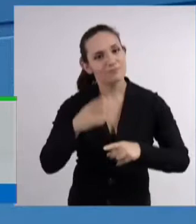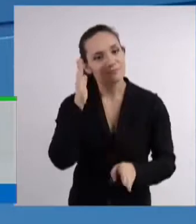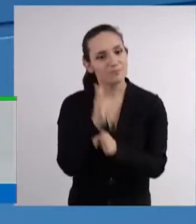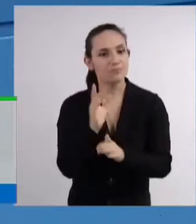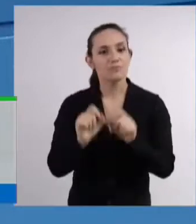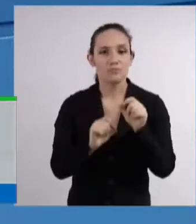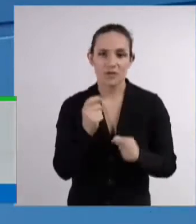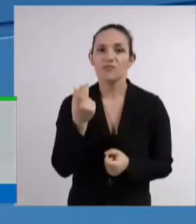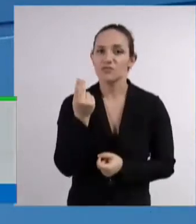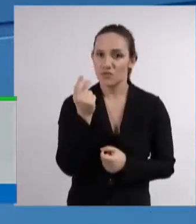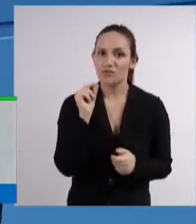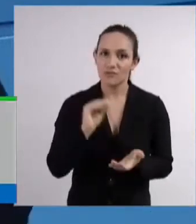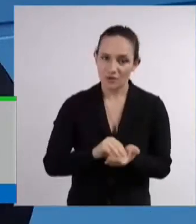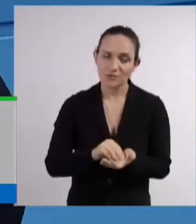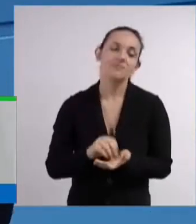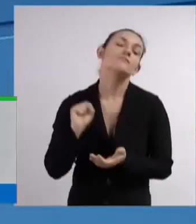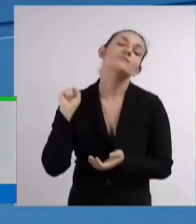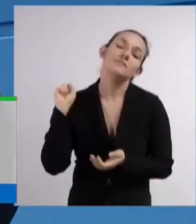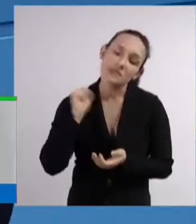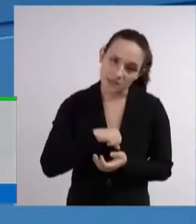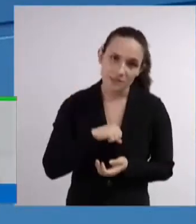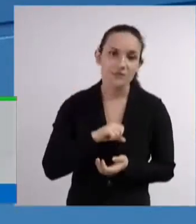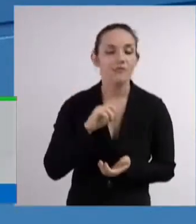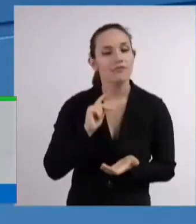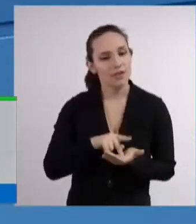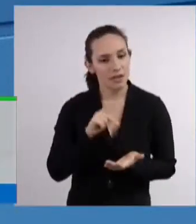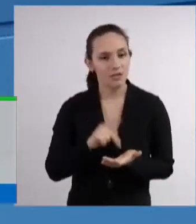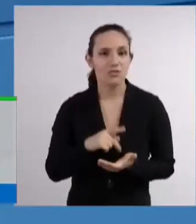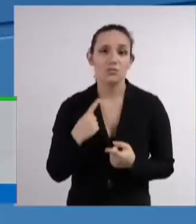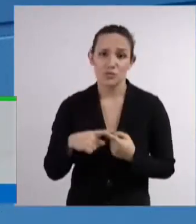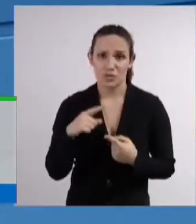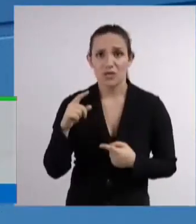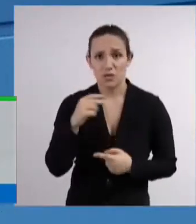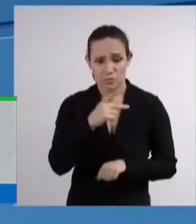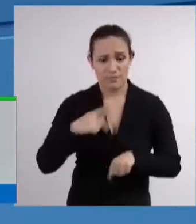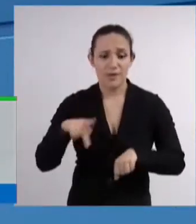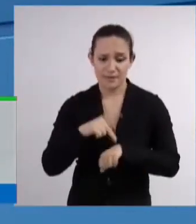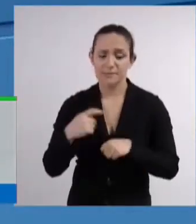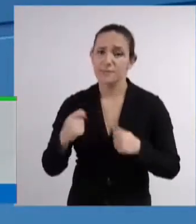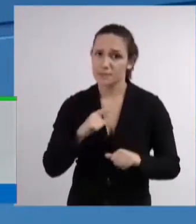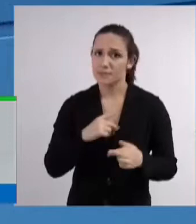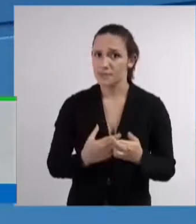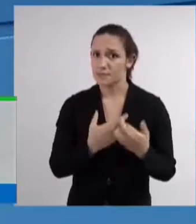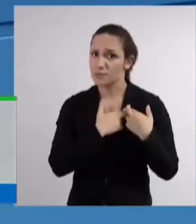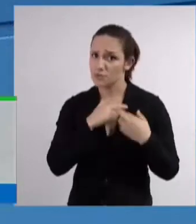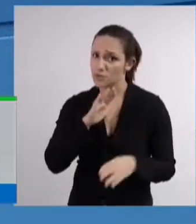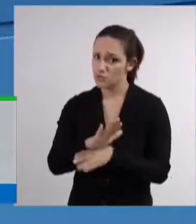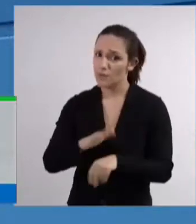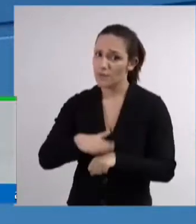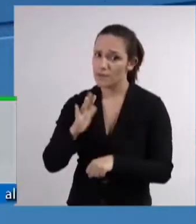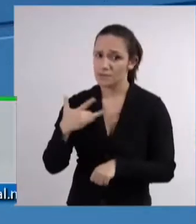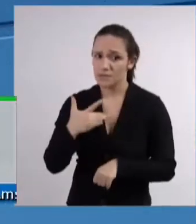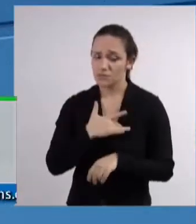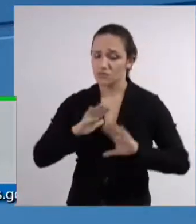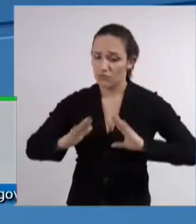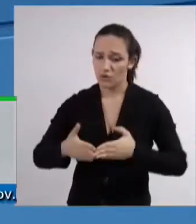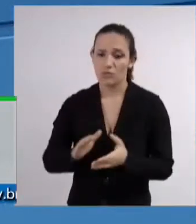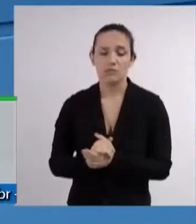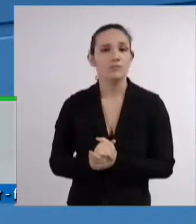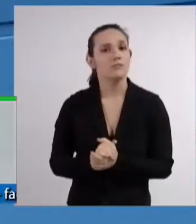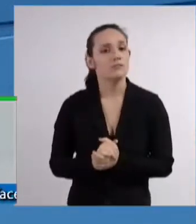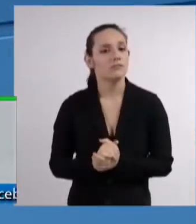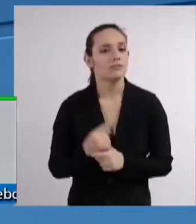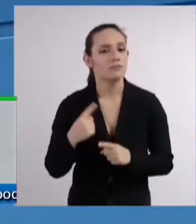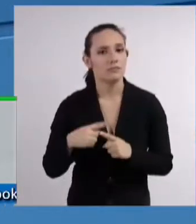Falta financiamento? Falta. Uma parte falta financiamento, e a União precisa ter responsabilidade de colocar mais dinheiro na saúde, porque